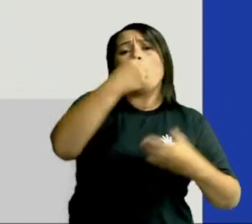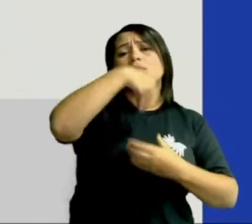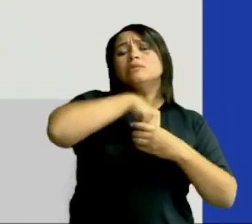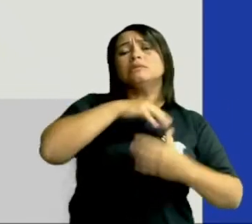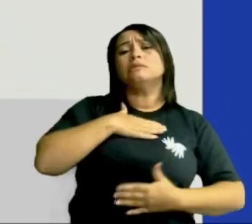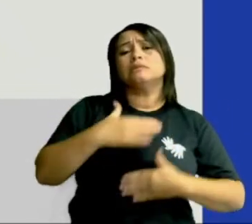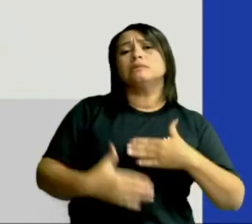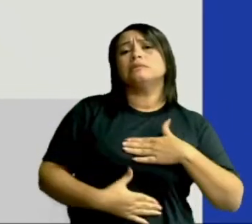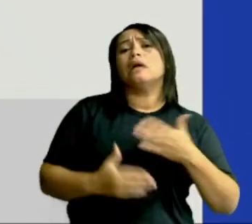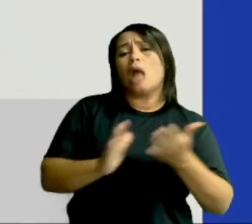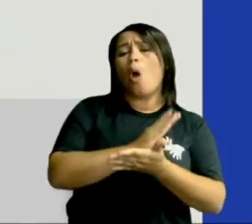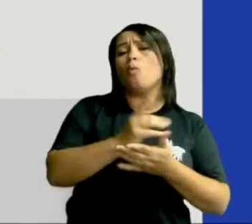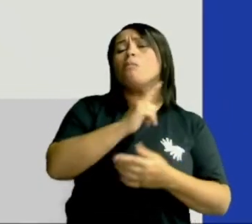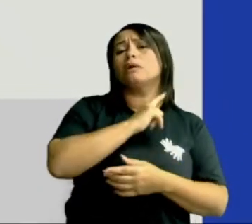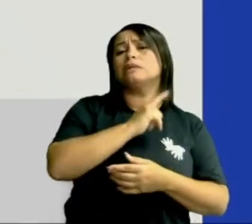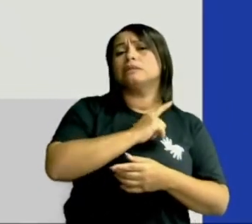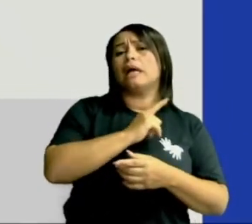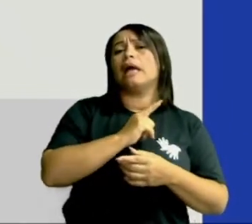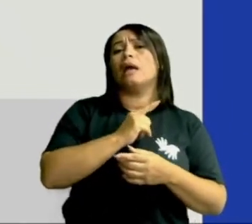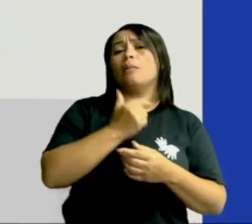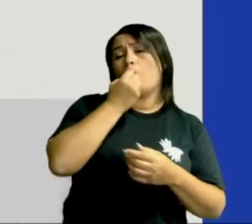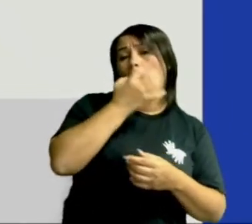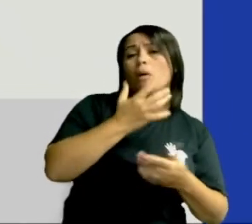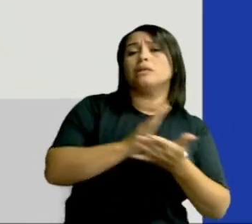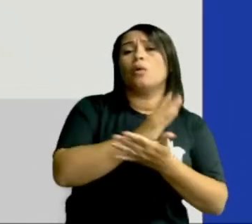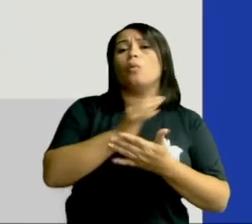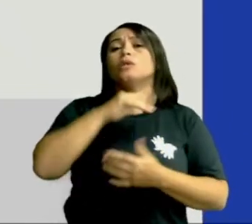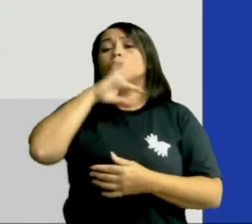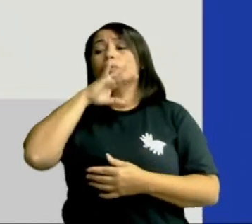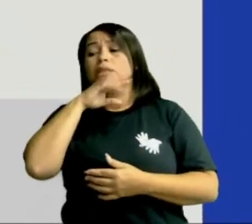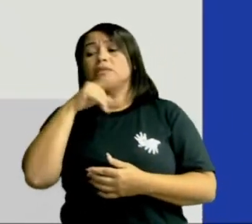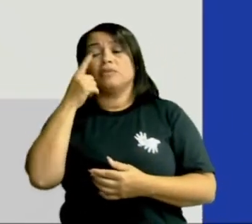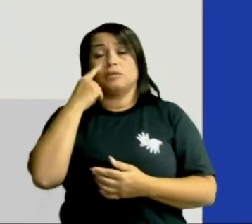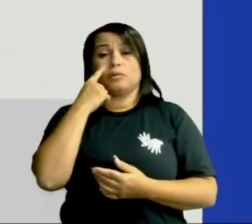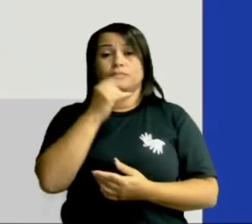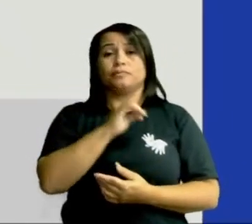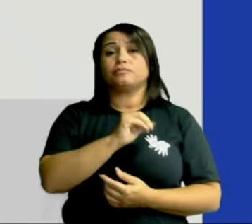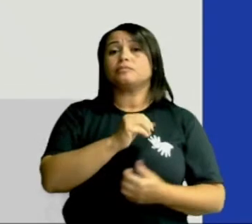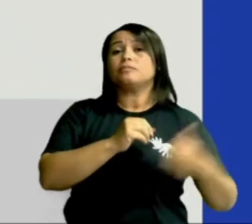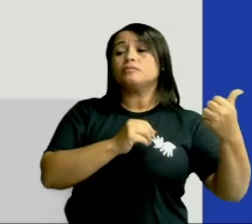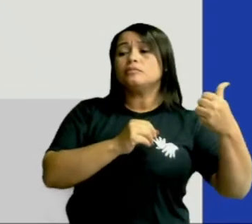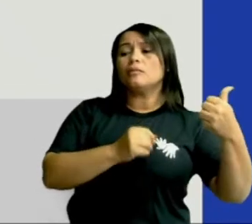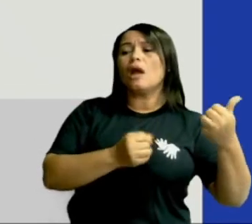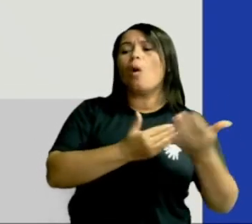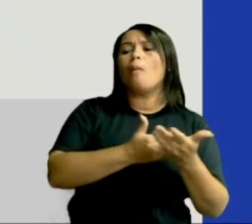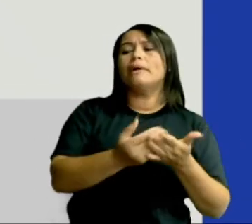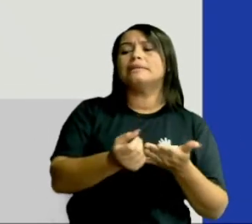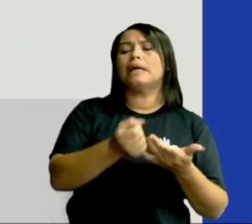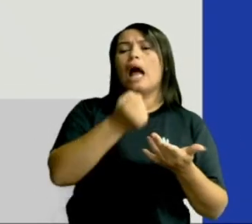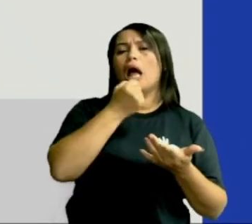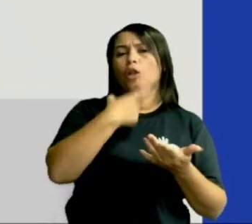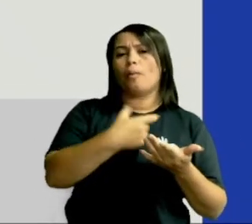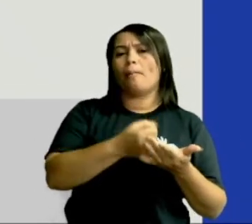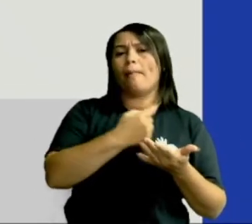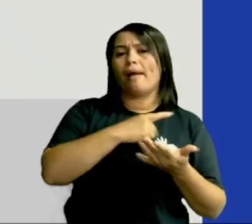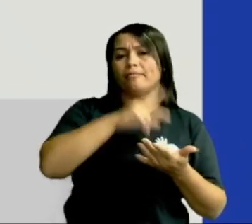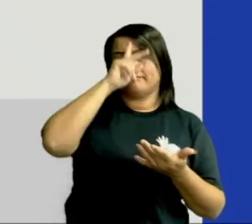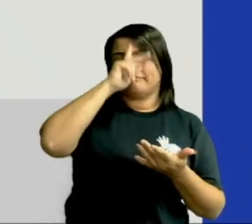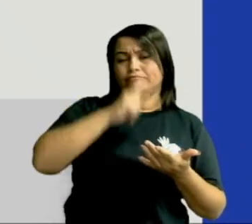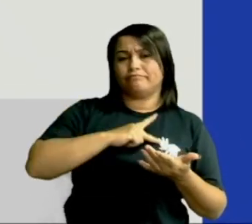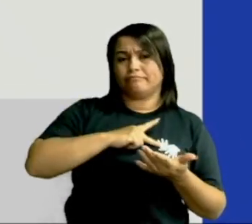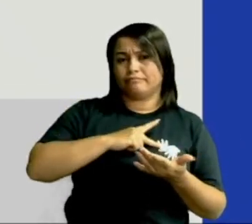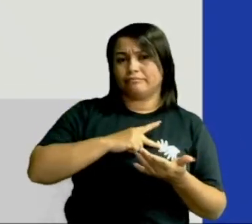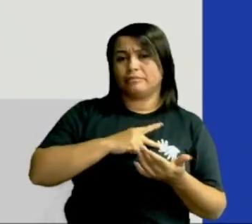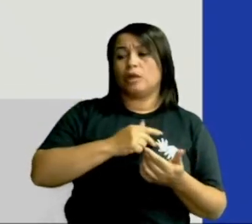organismos, que nos protegem contra as bactérias ruins. Então, você começa a tomar um antibiótico